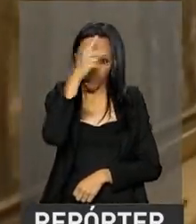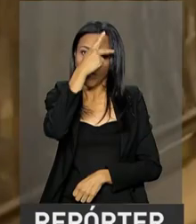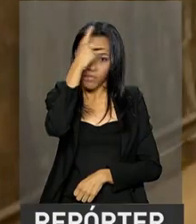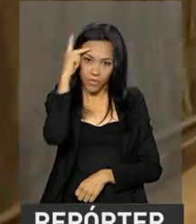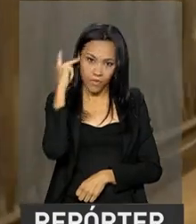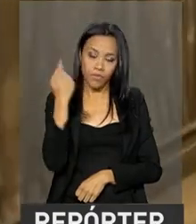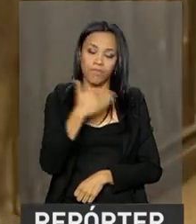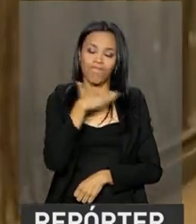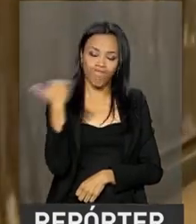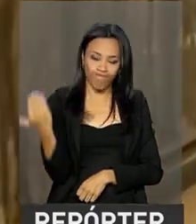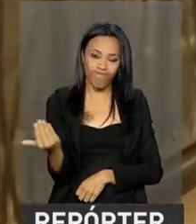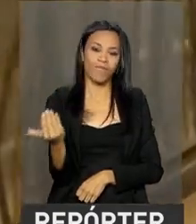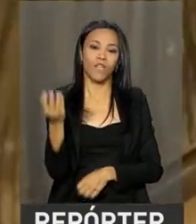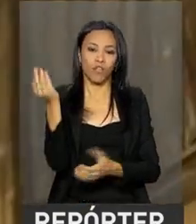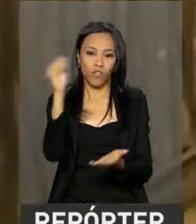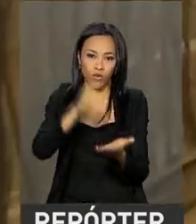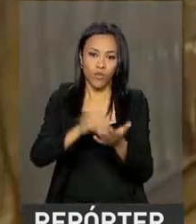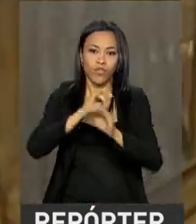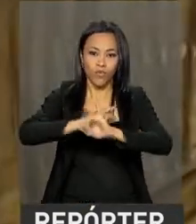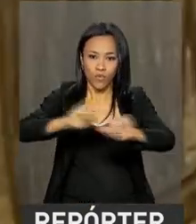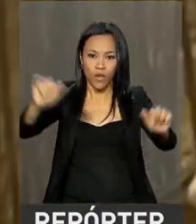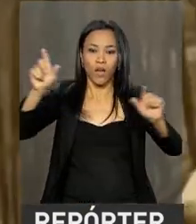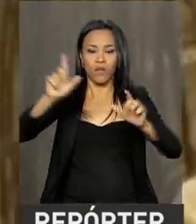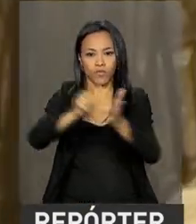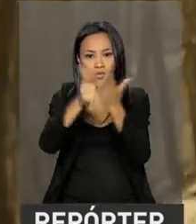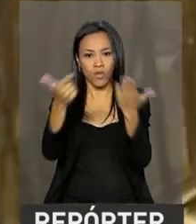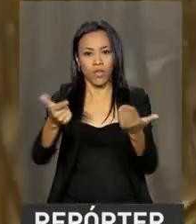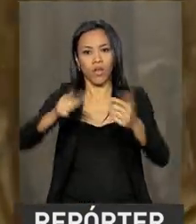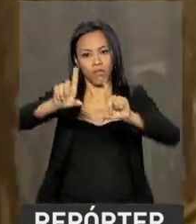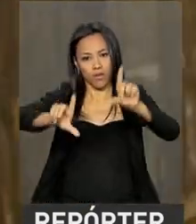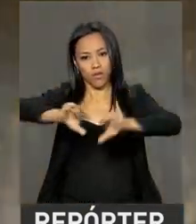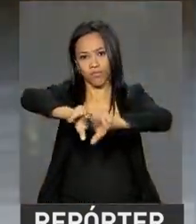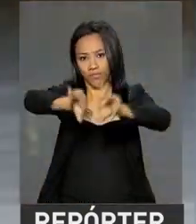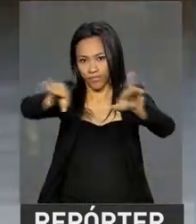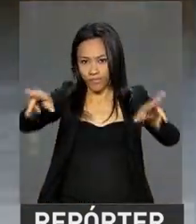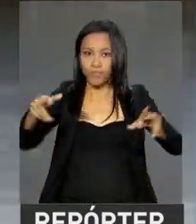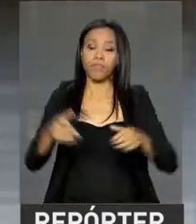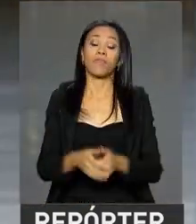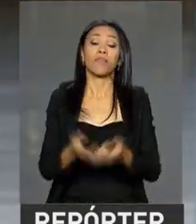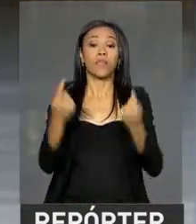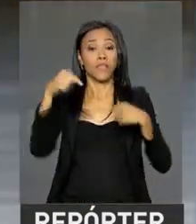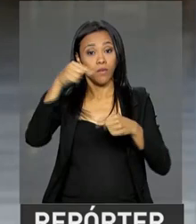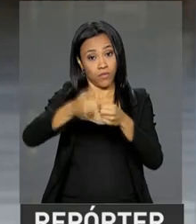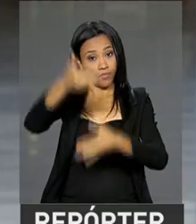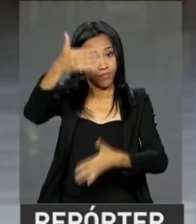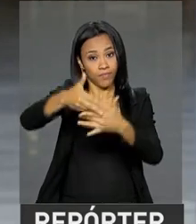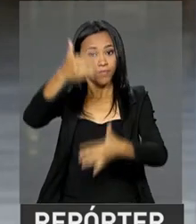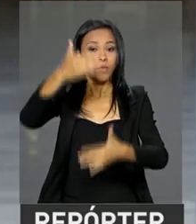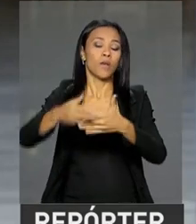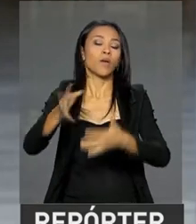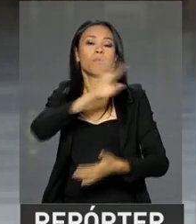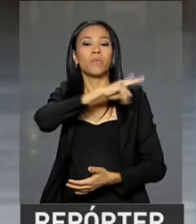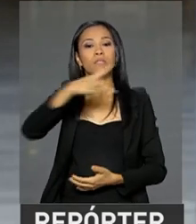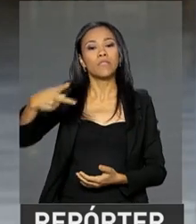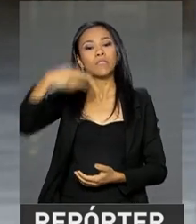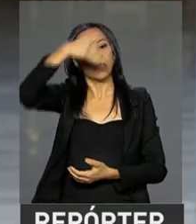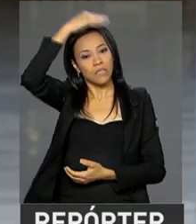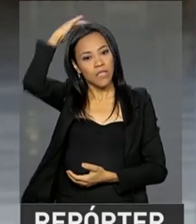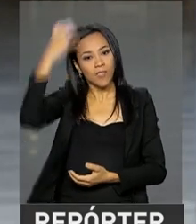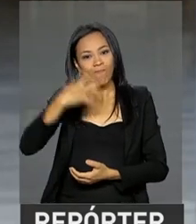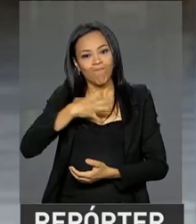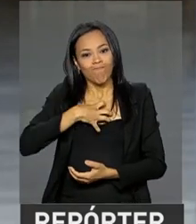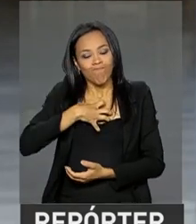de agências de notícias internacionais portanto nesse final de semana pelos pelas redes sociais Presidente Michel Temer manifestou